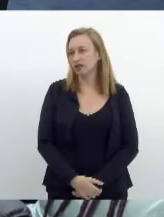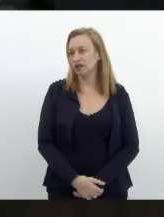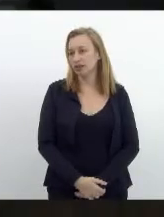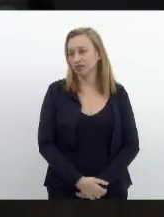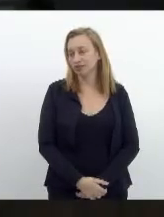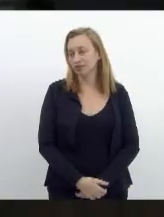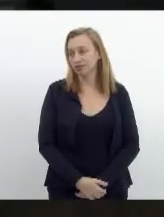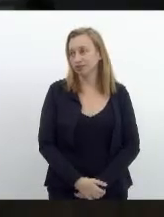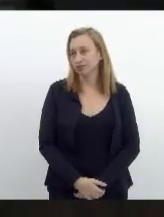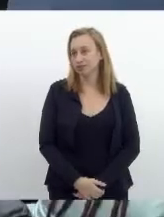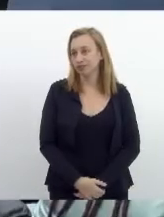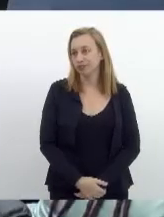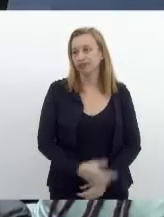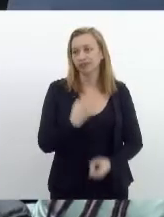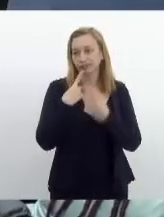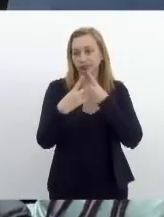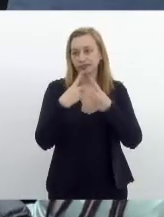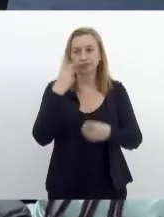Deputado Valdeir Carneiro, para discutir.